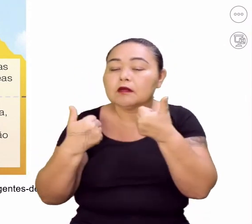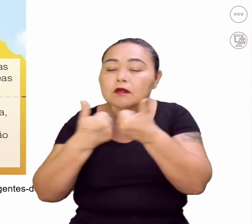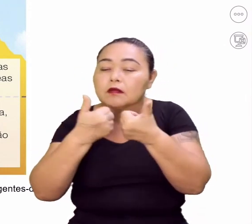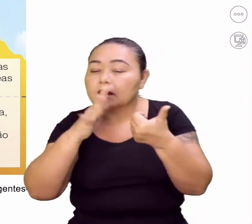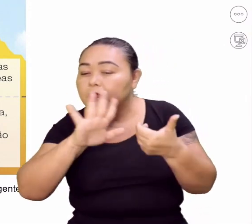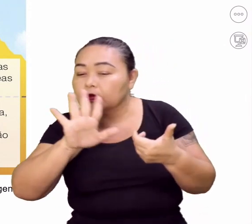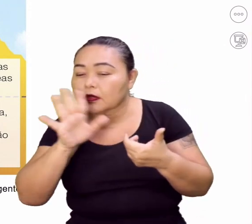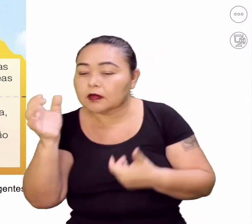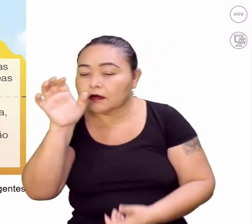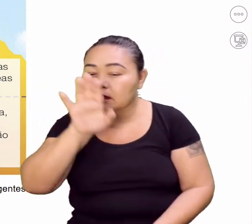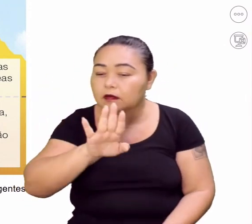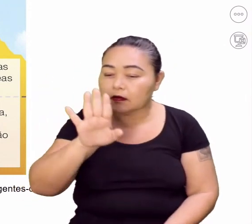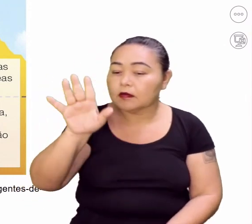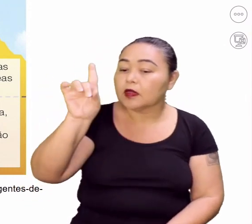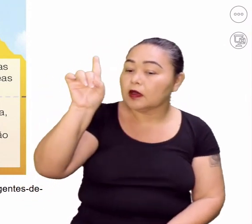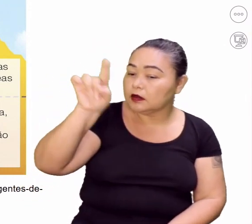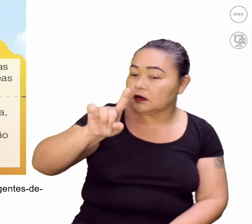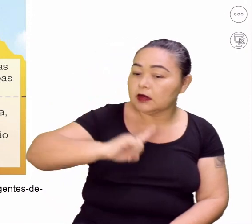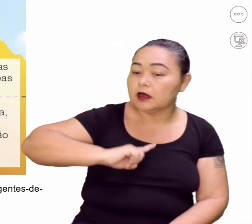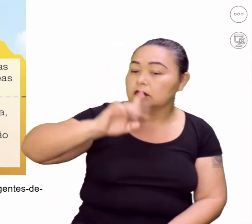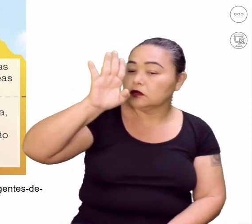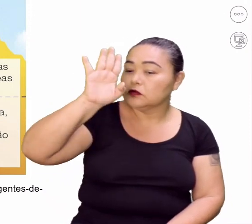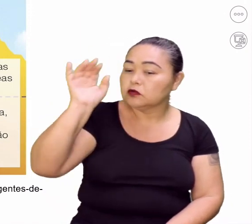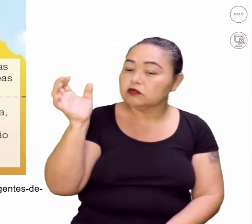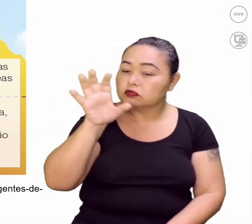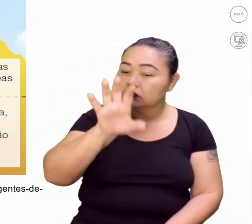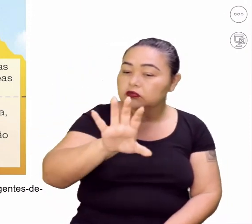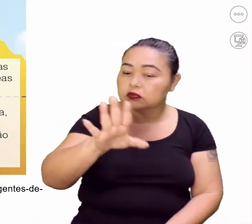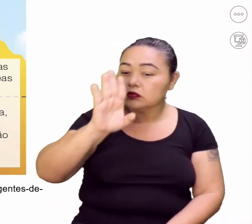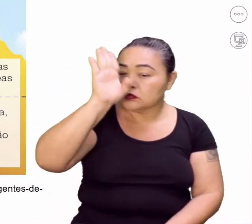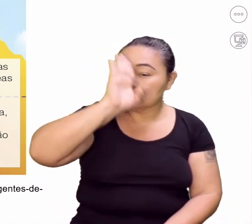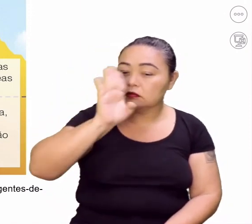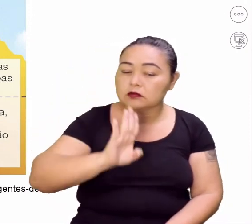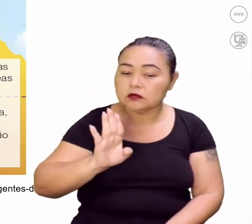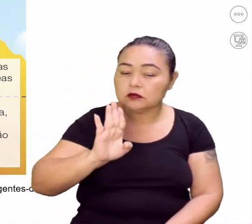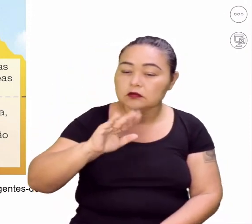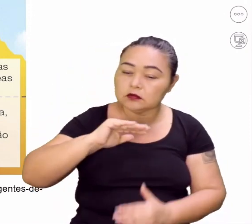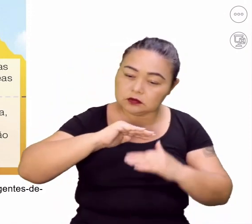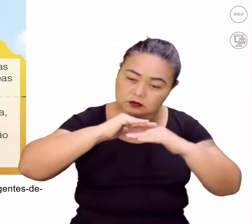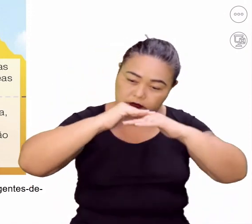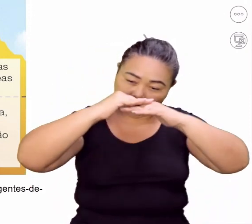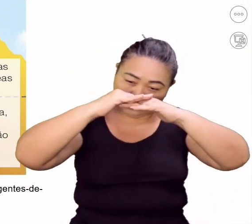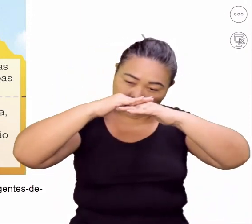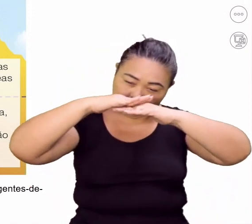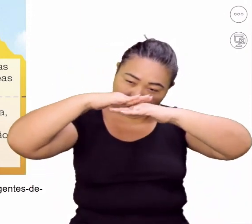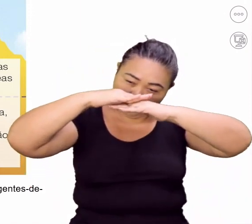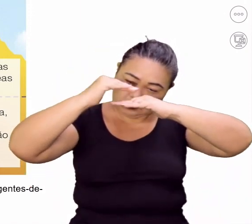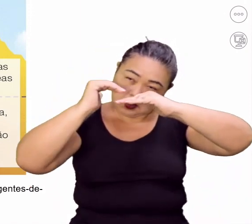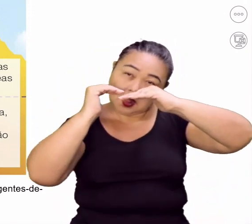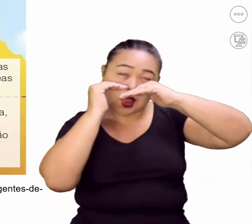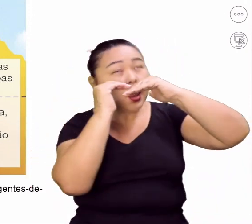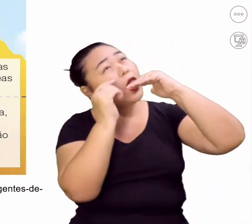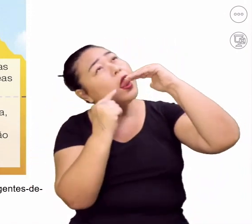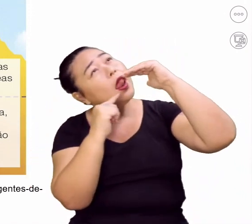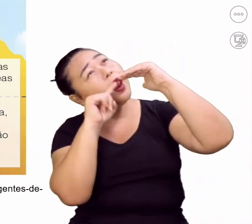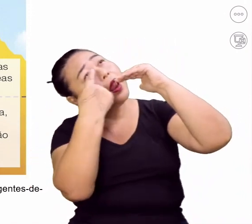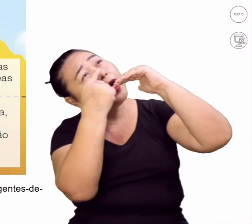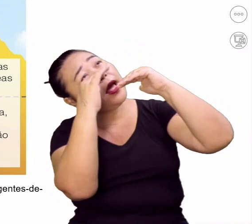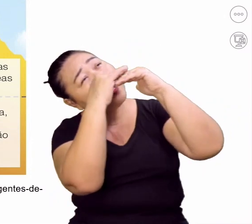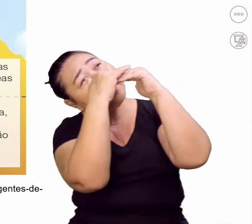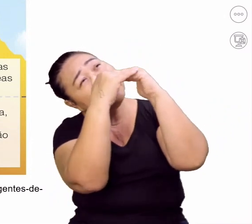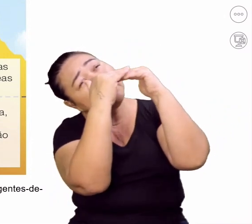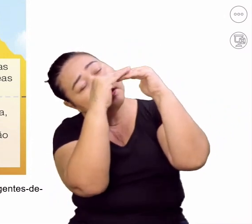para a região centro-oeste do Brasil. Não é isso, Rogério? O topo dela é plano, né, professor Jorge? Isso, exatamente. E temos